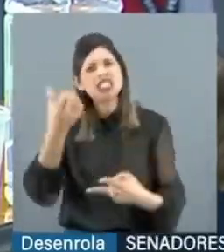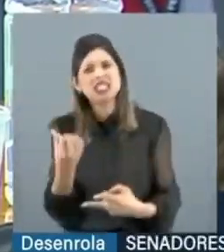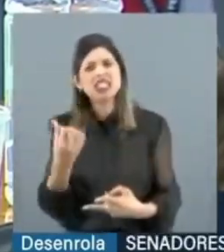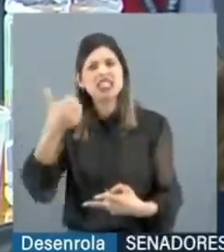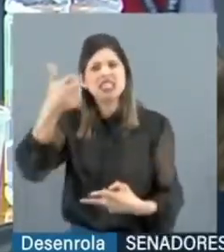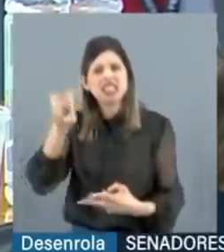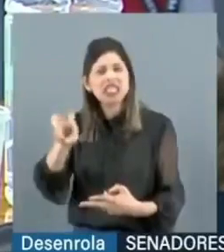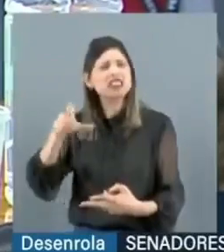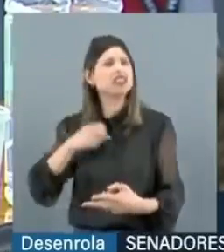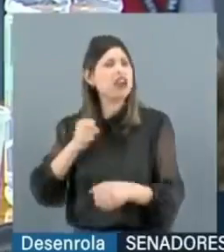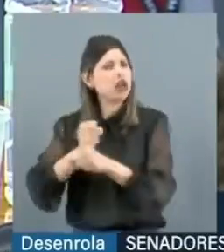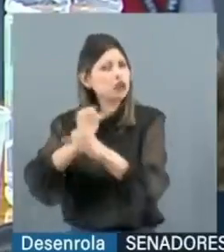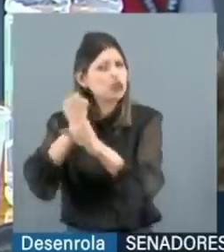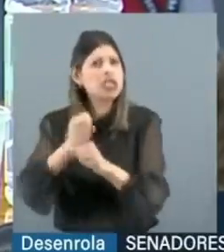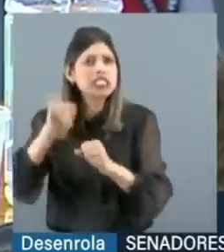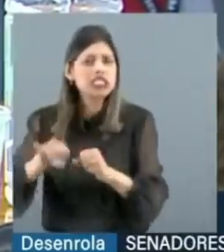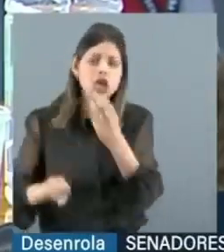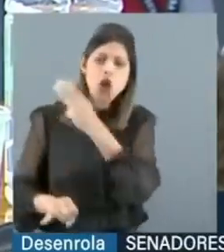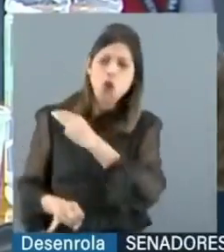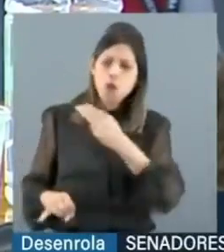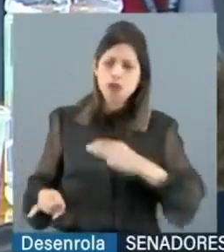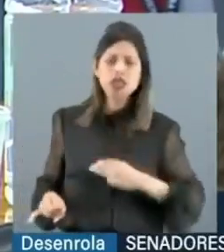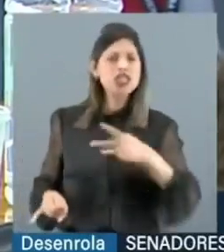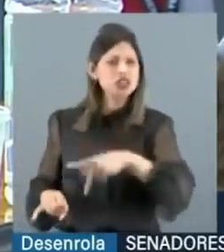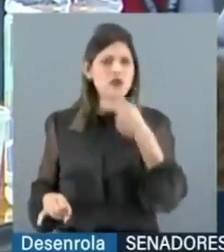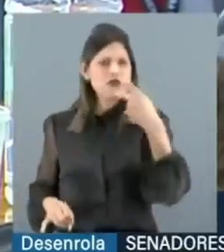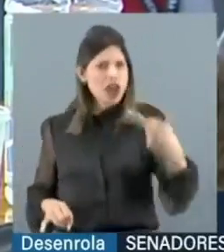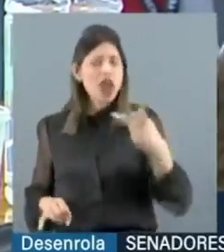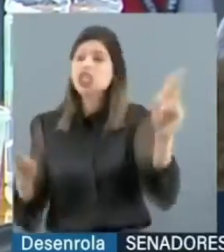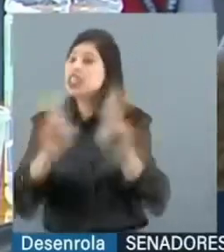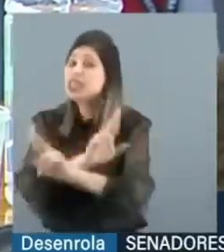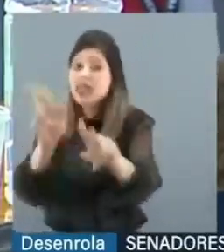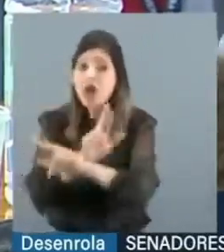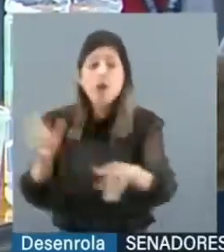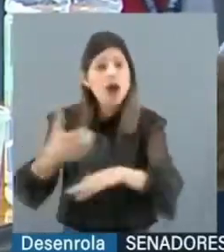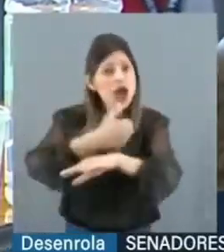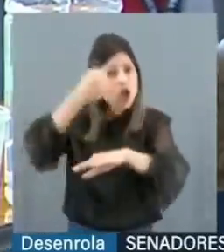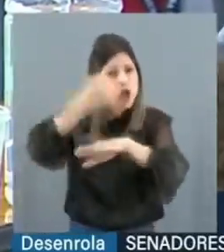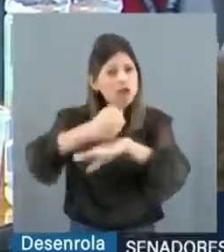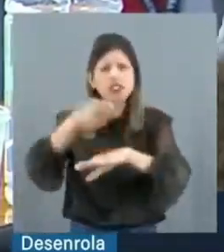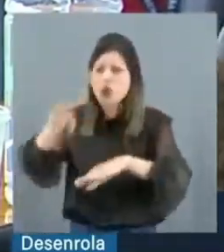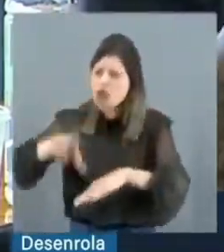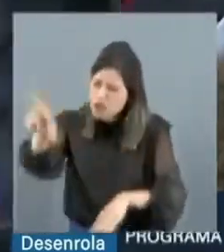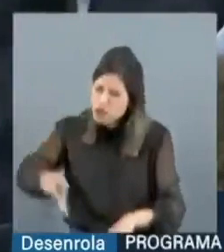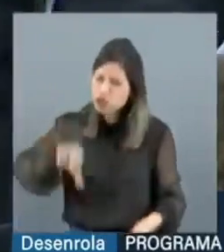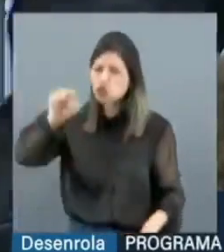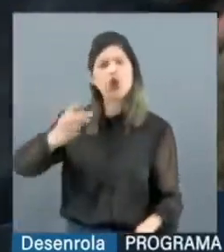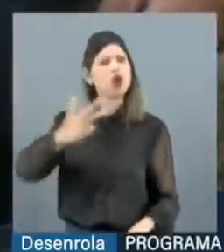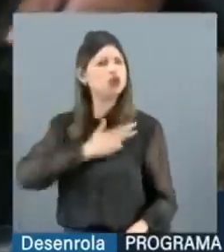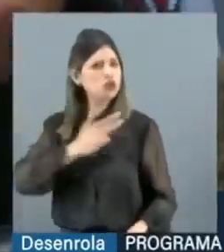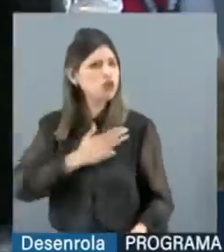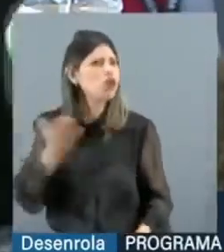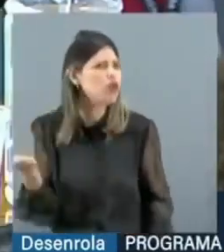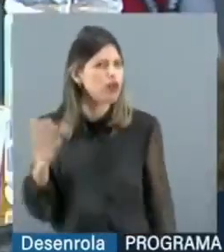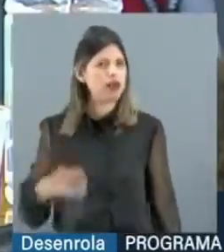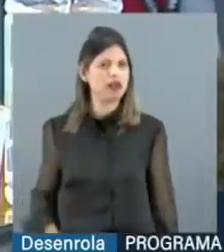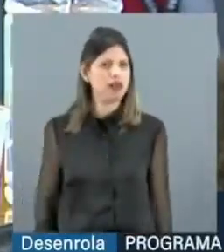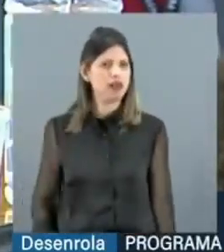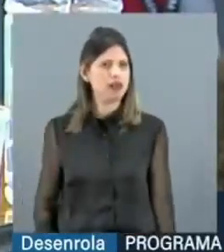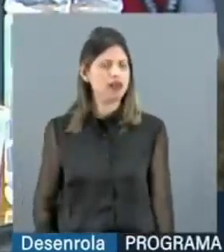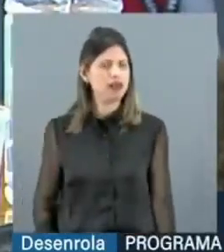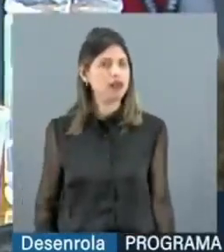O ministro da Defesa falando que não é golpe de Estado? E repetindo novamente, esse ministro foi indicado pelo Lula? É do governo Lula?